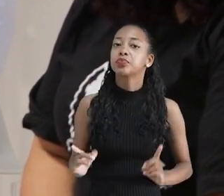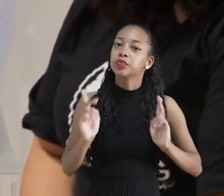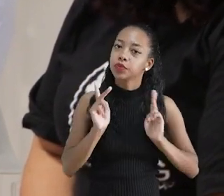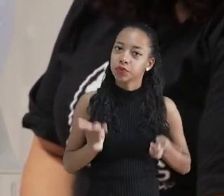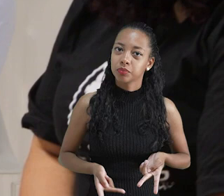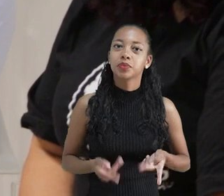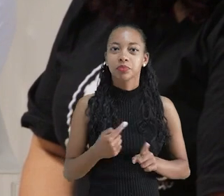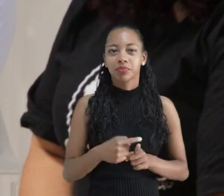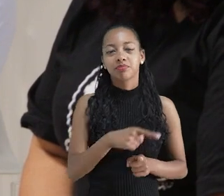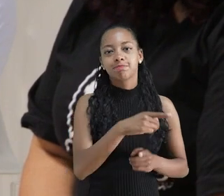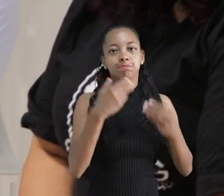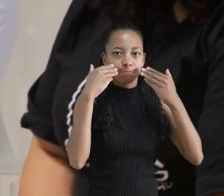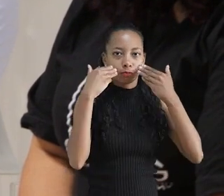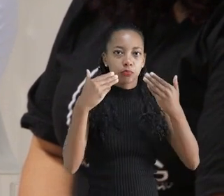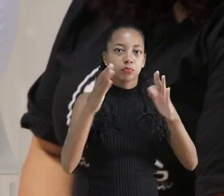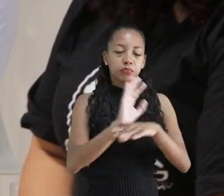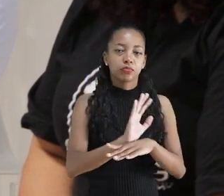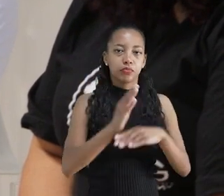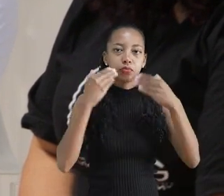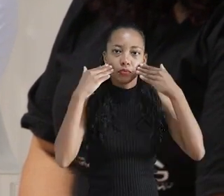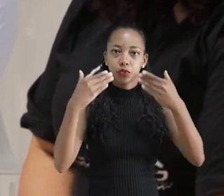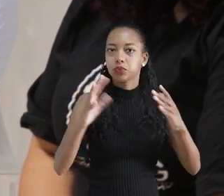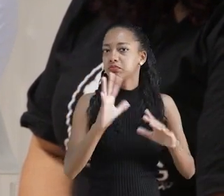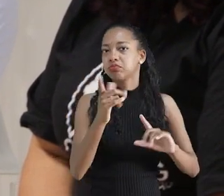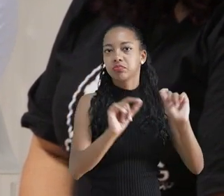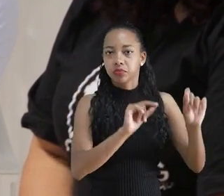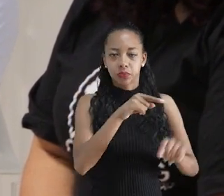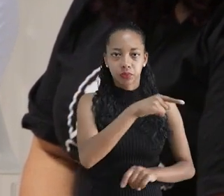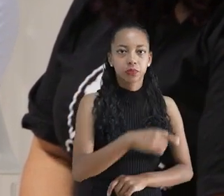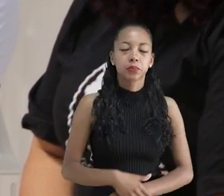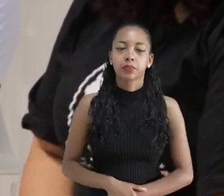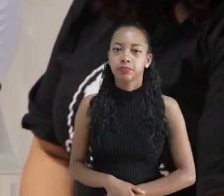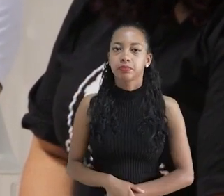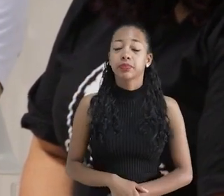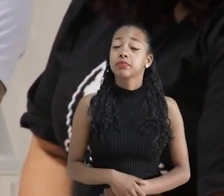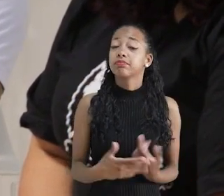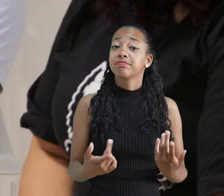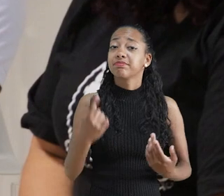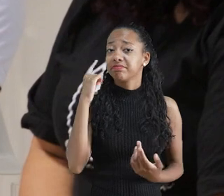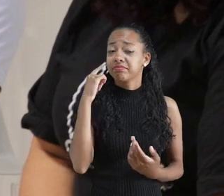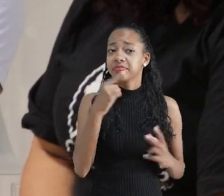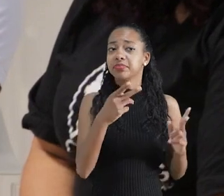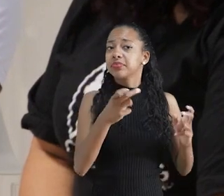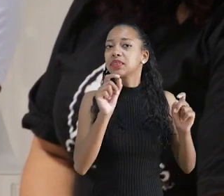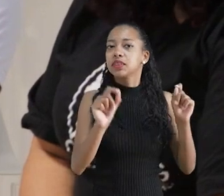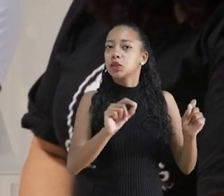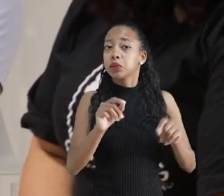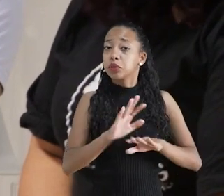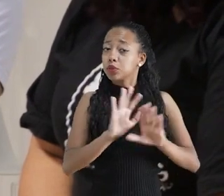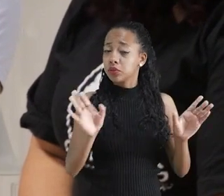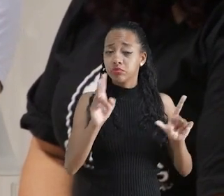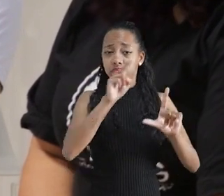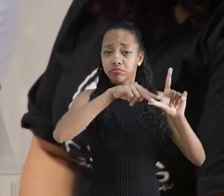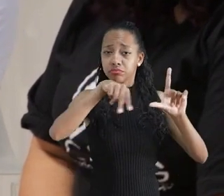caso eh a partir daí também né Nós vios que trabalho estava além do audiovisual foi principalmente a partir disso